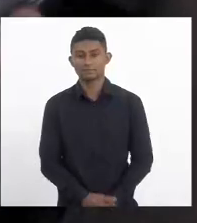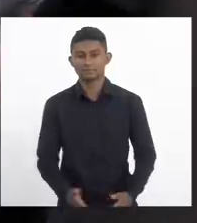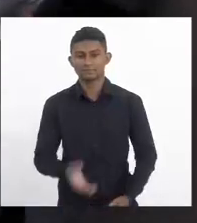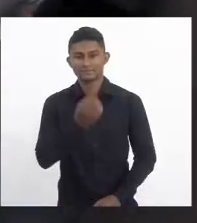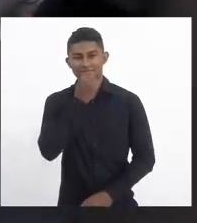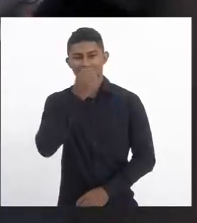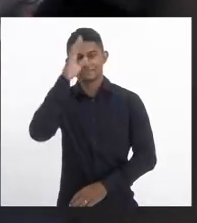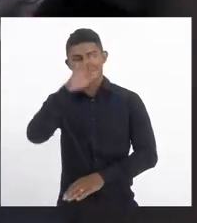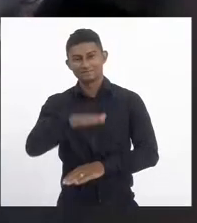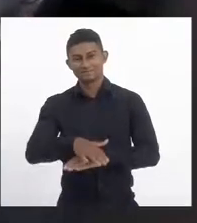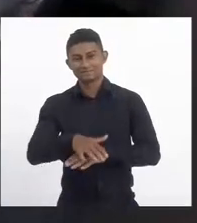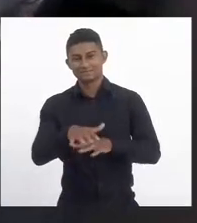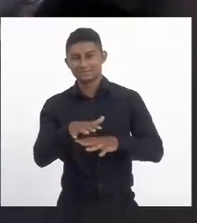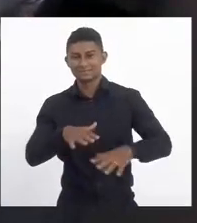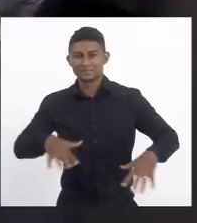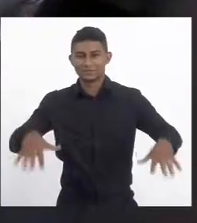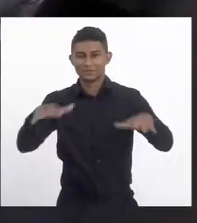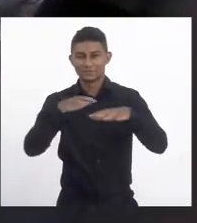tarde a todas e todos.